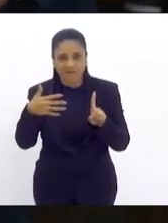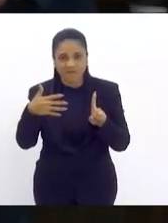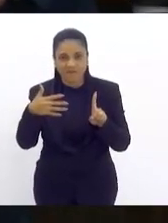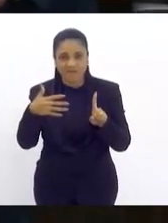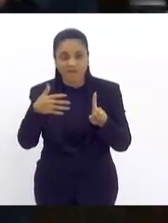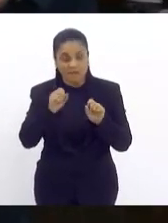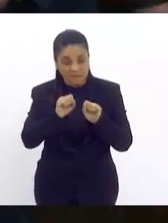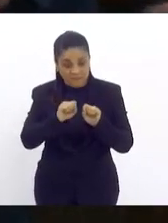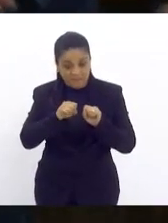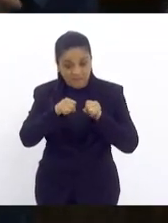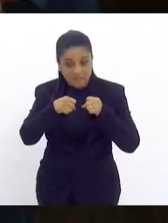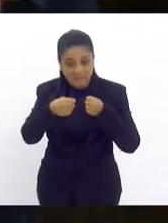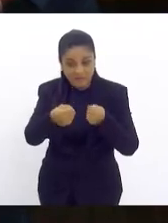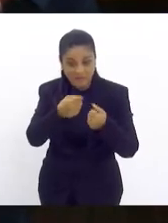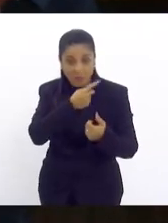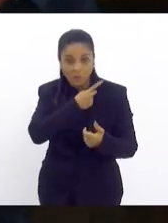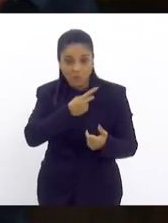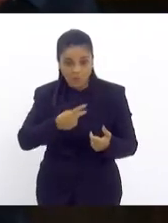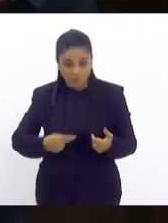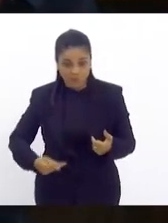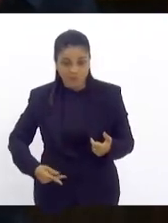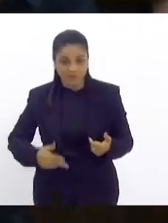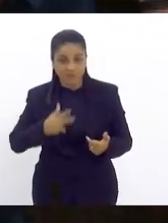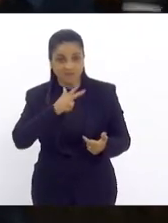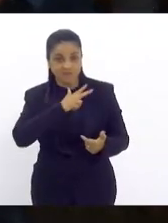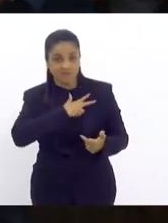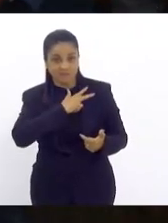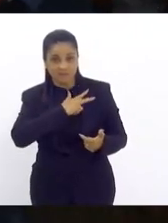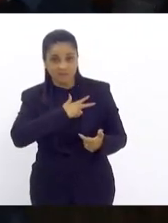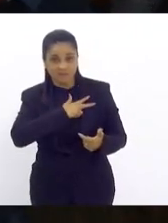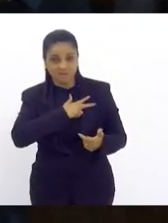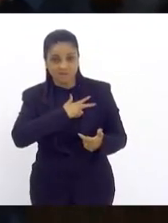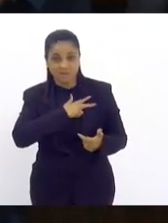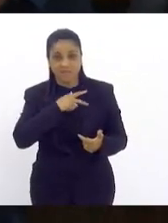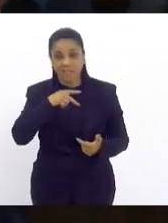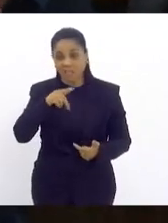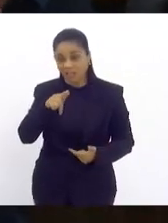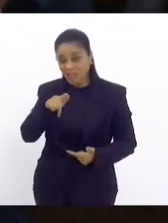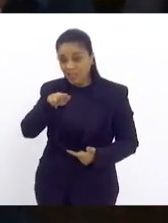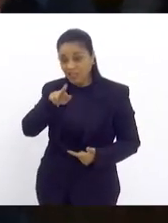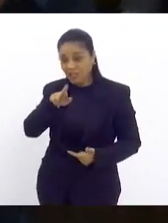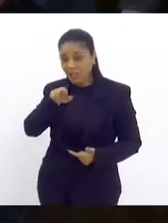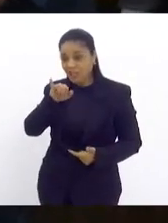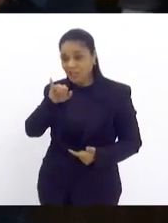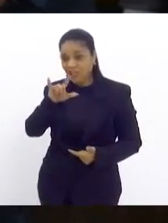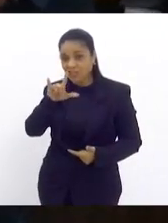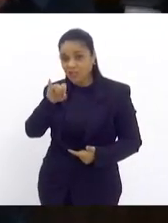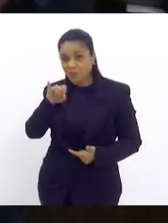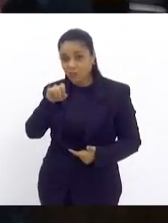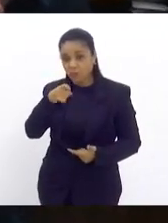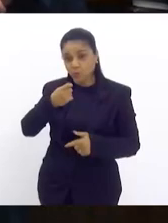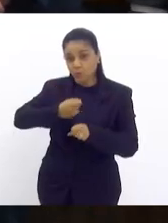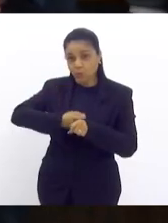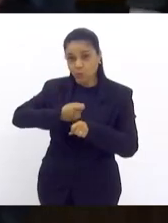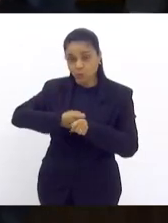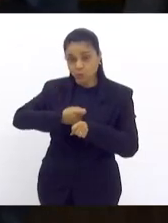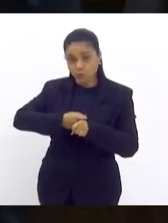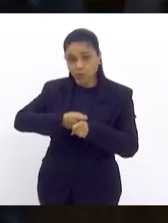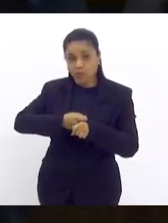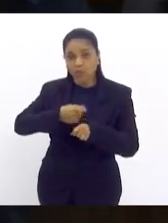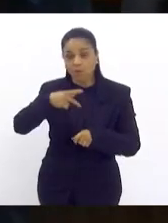defendeu o Presidente da República que disse que mulher tem grelo duro que falou que Pelotas é terra de